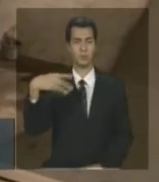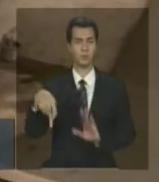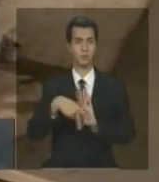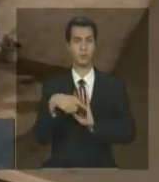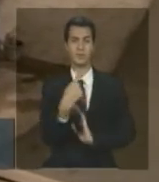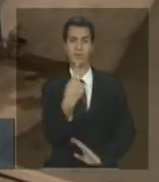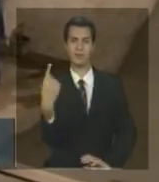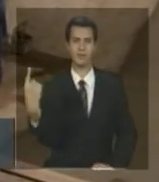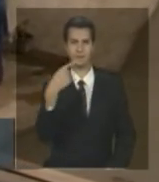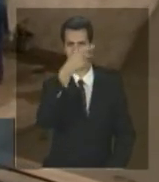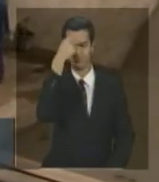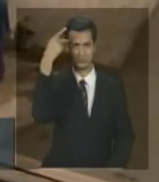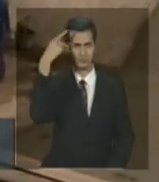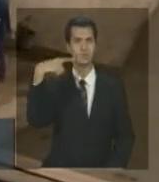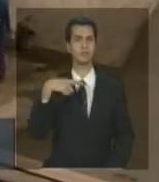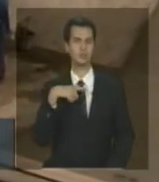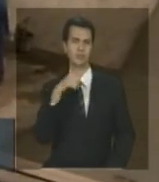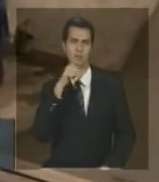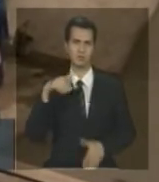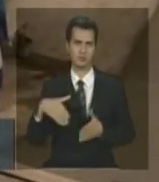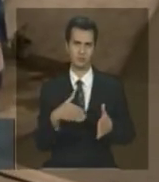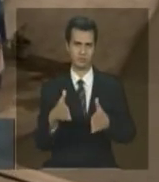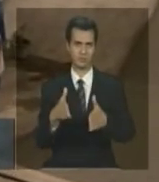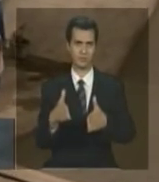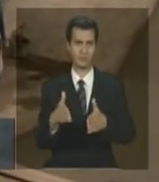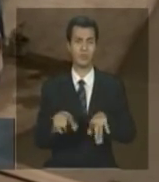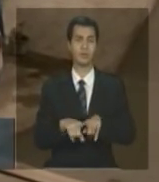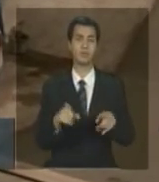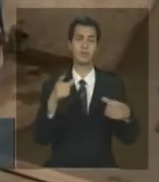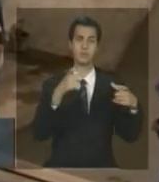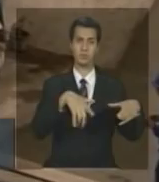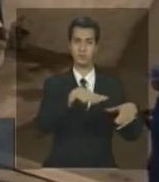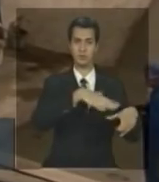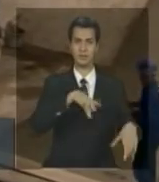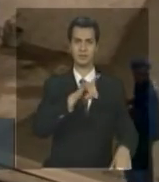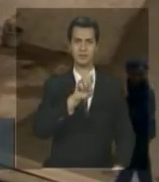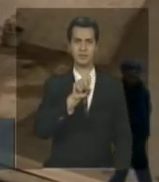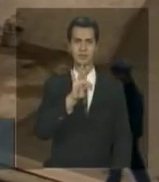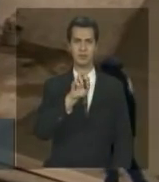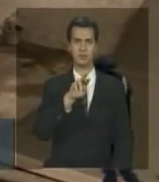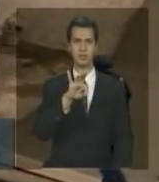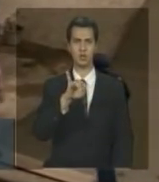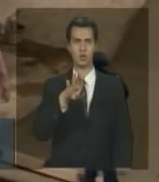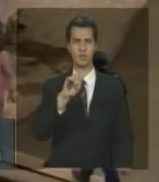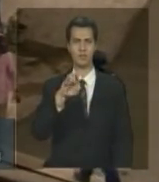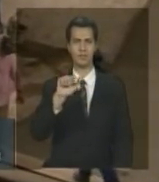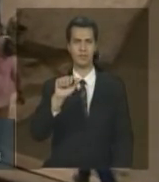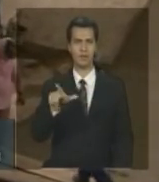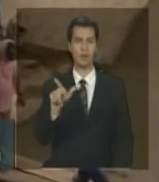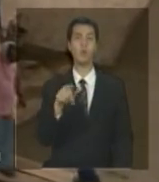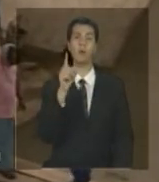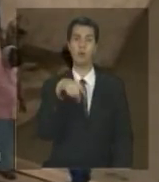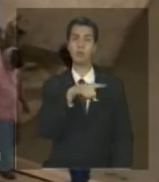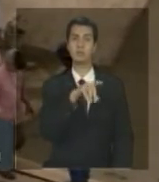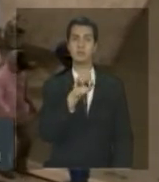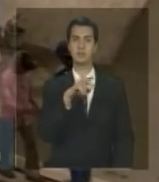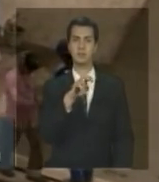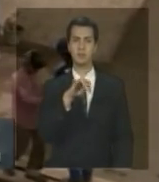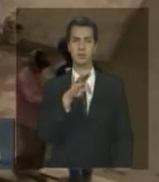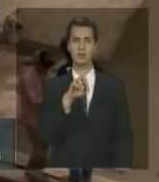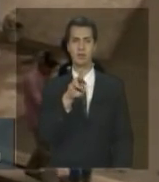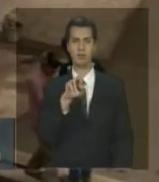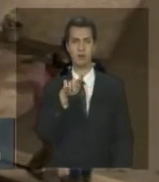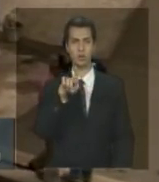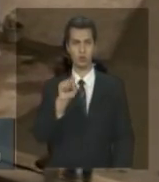de água disponível em rio permanente. E no semiárido setentrional, que compreendendo parte de Pernambuco,